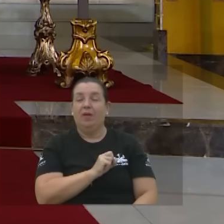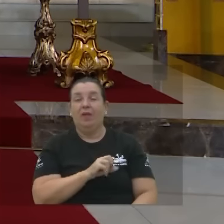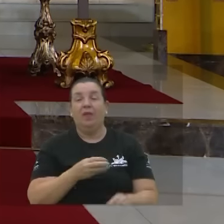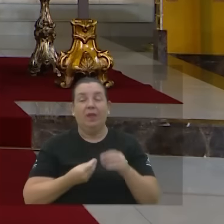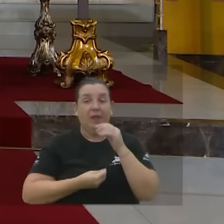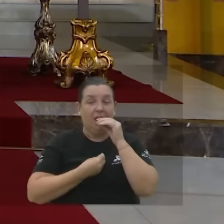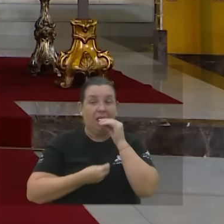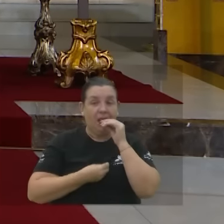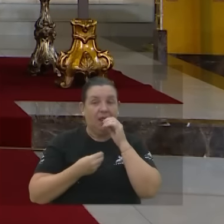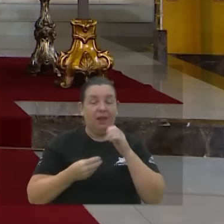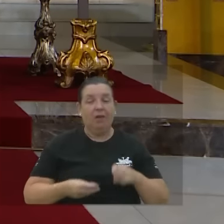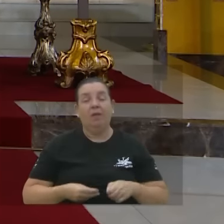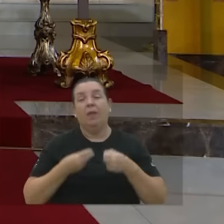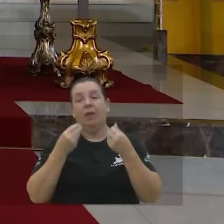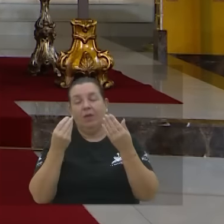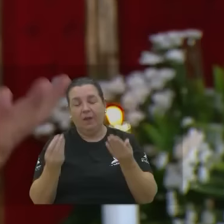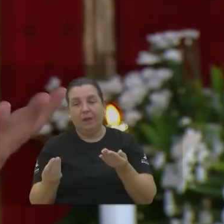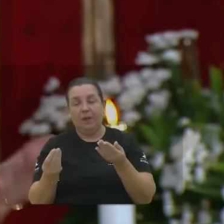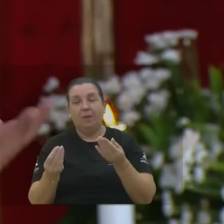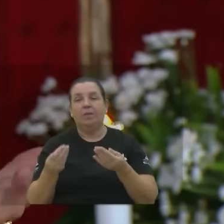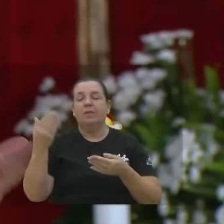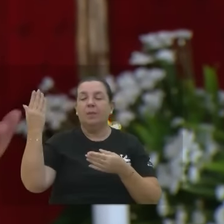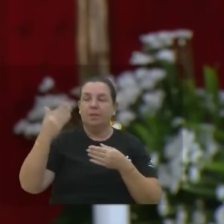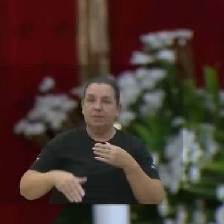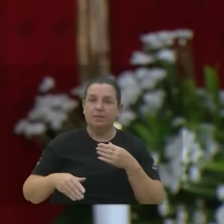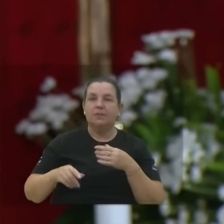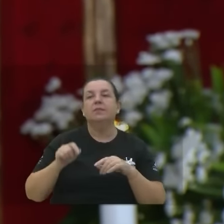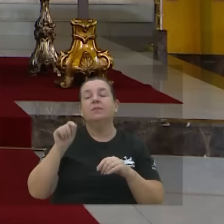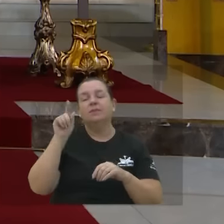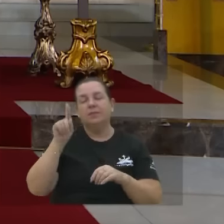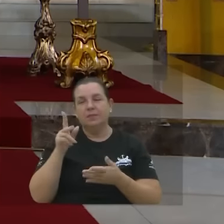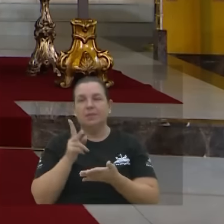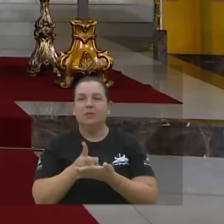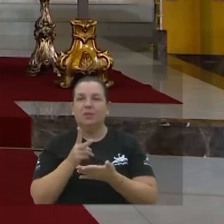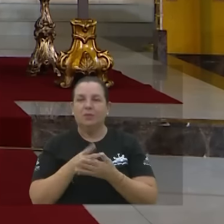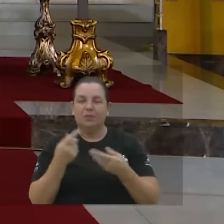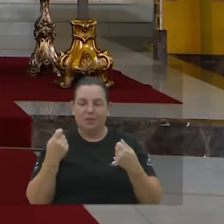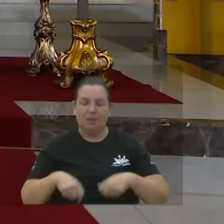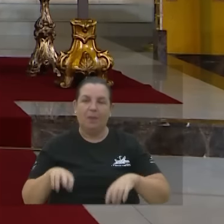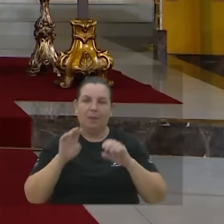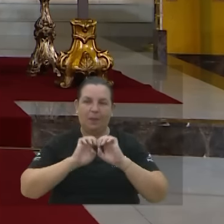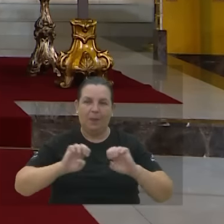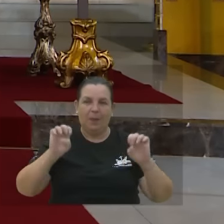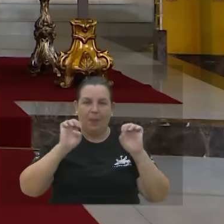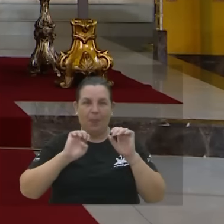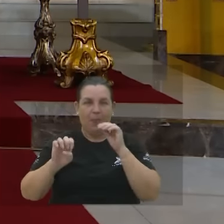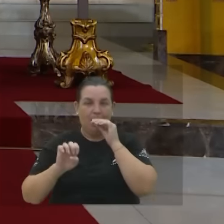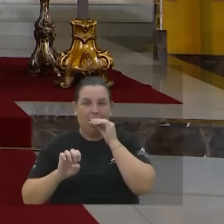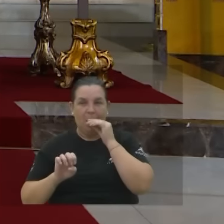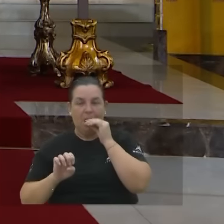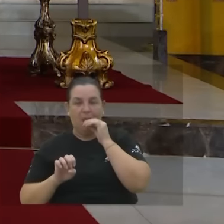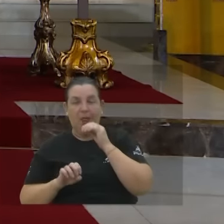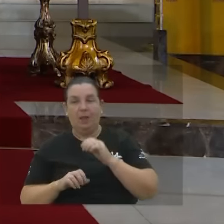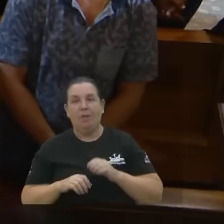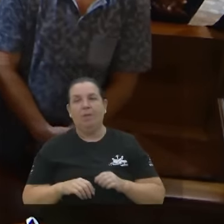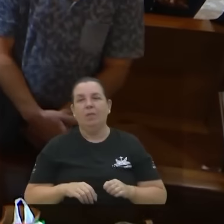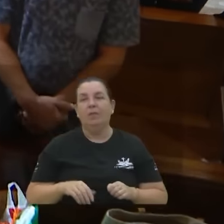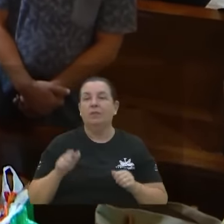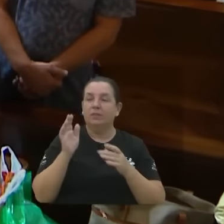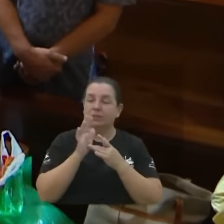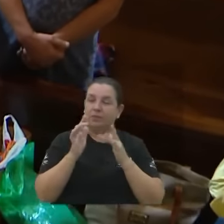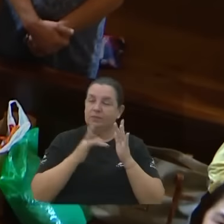a se doar. Isso é prova de que sempre é preciso evangelizar. Que